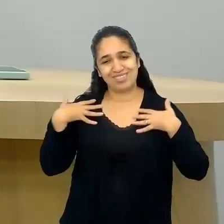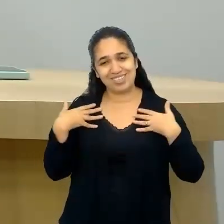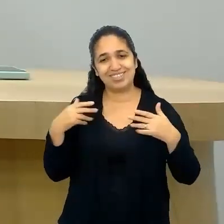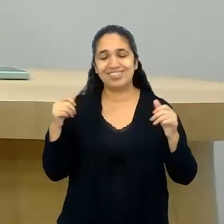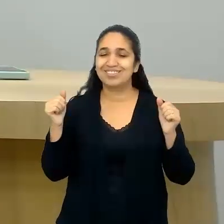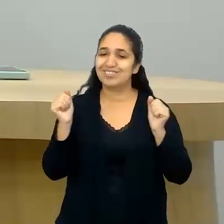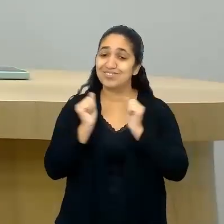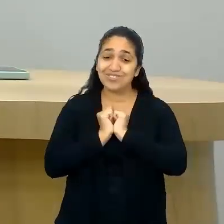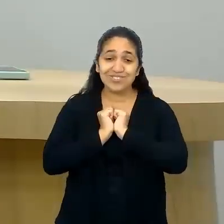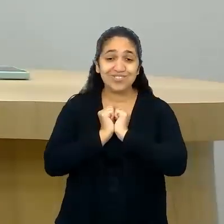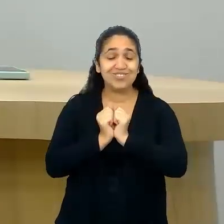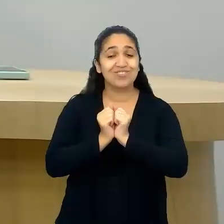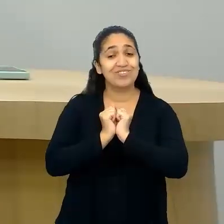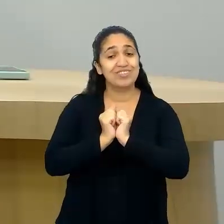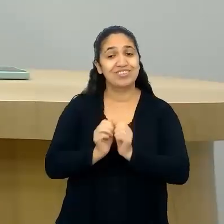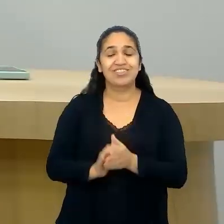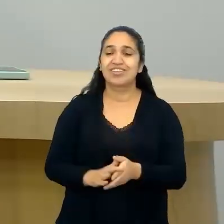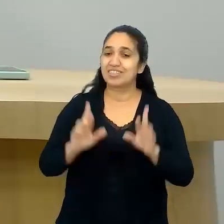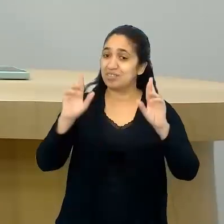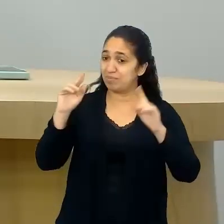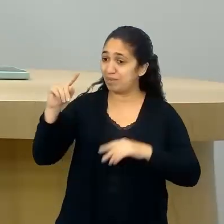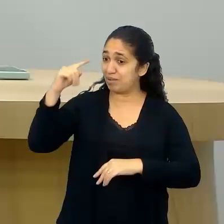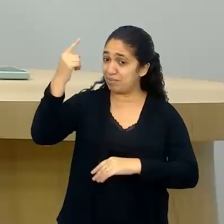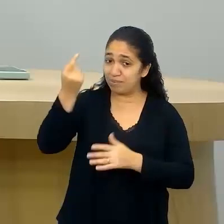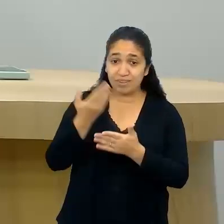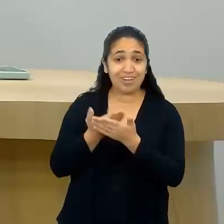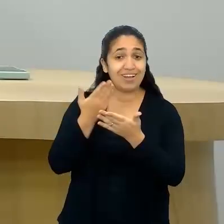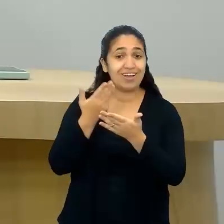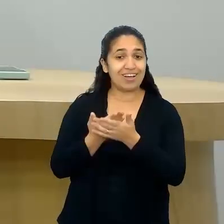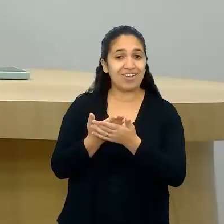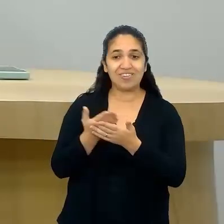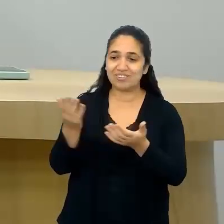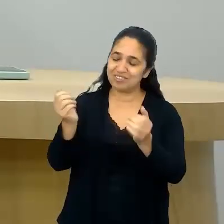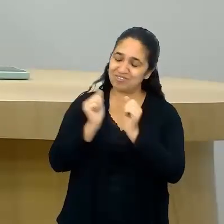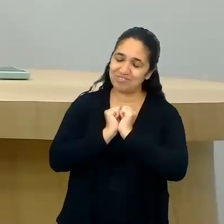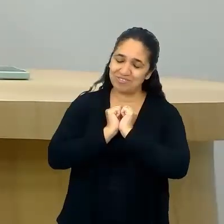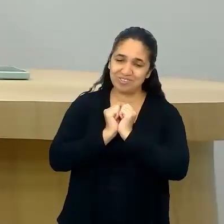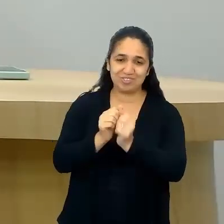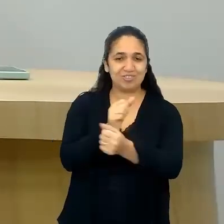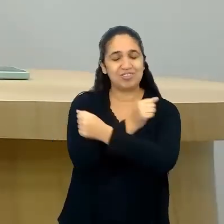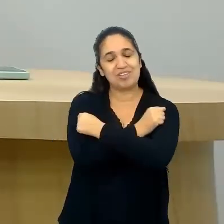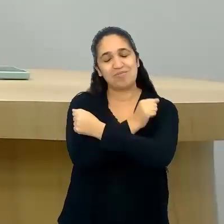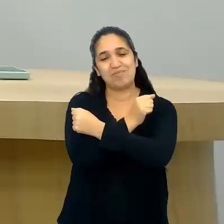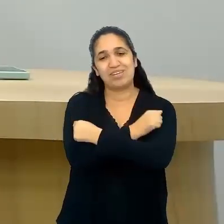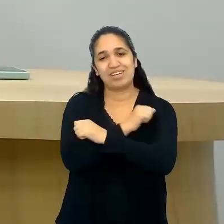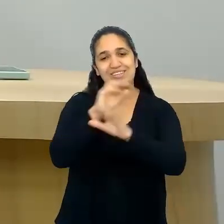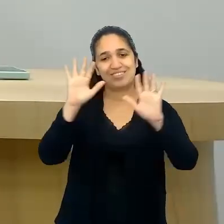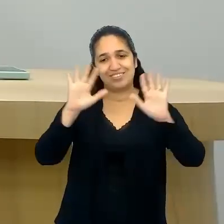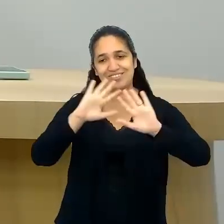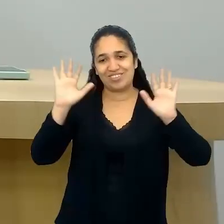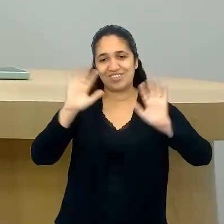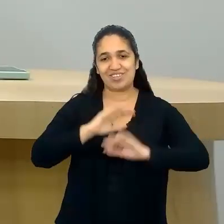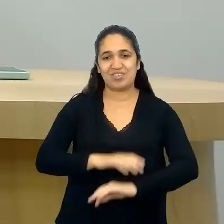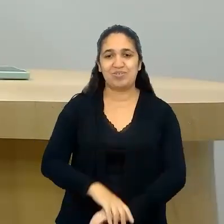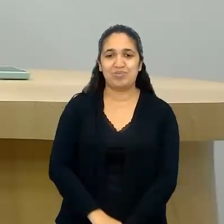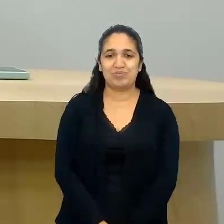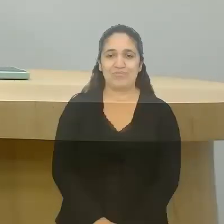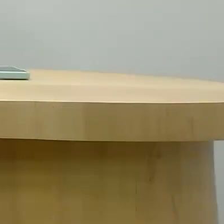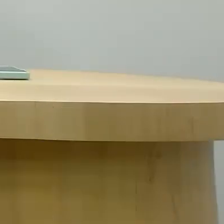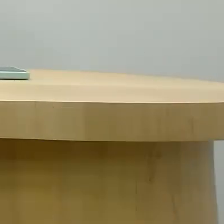com vocês e espero na próxima aula ter a companhia de vocês. Um forte abraço a todos e até a próxima.